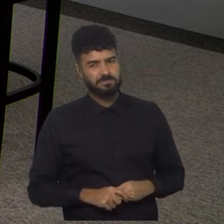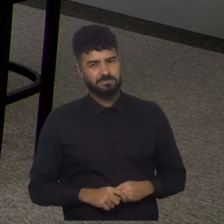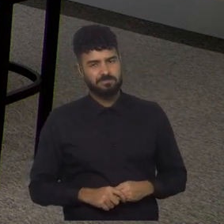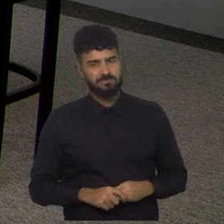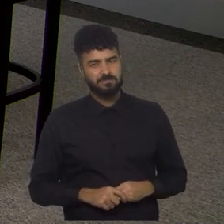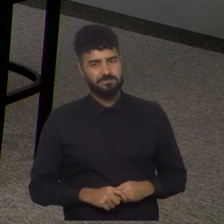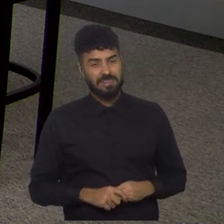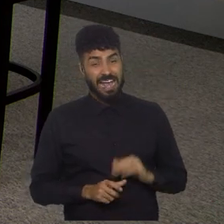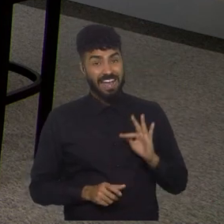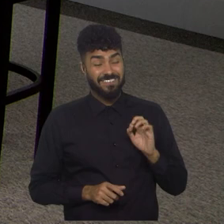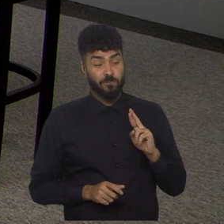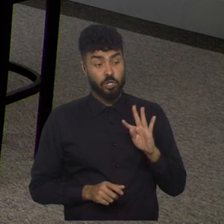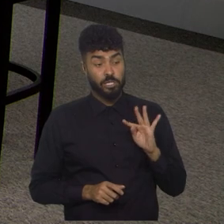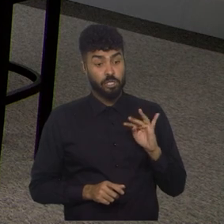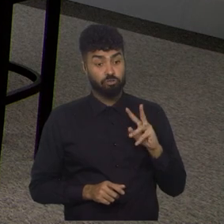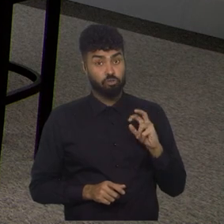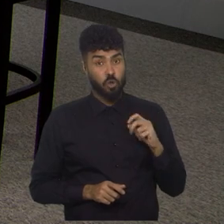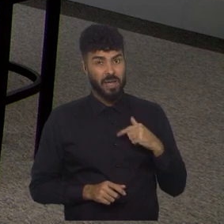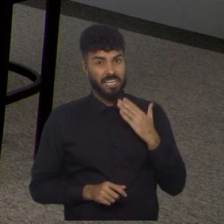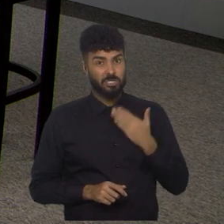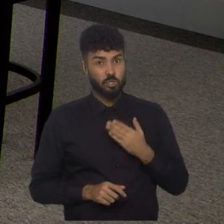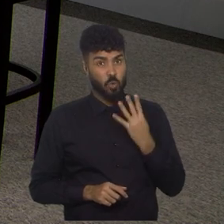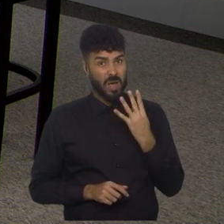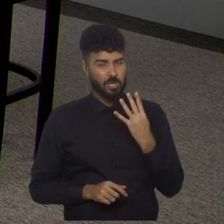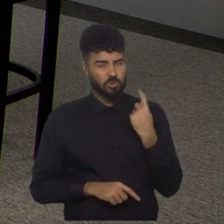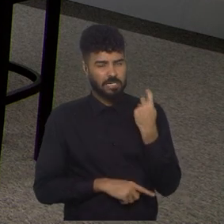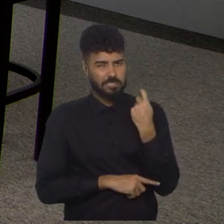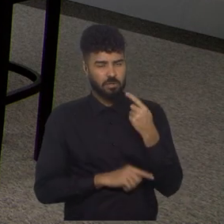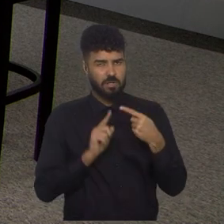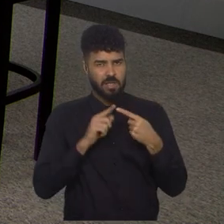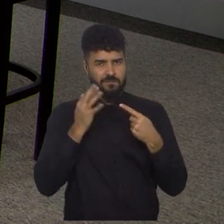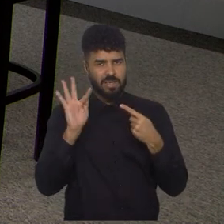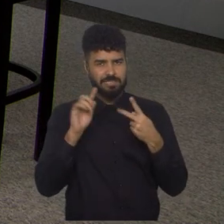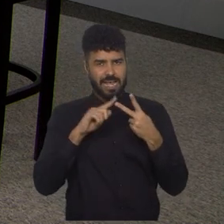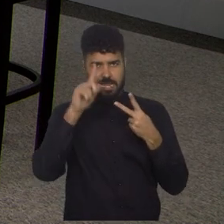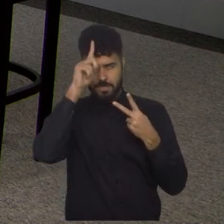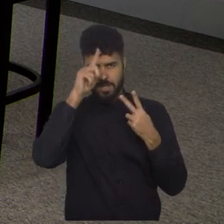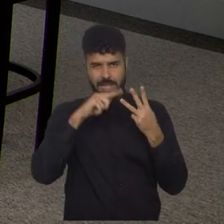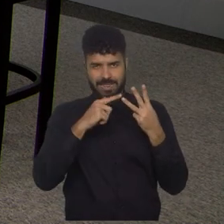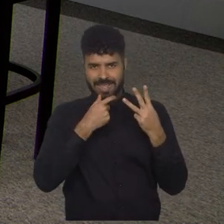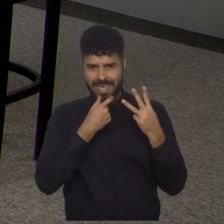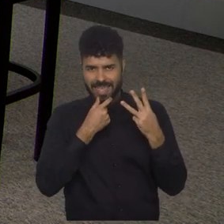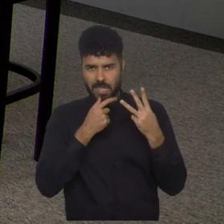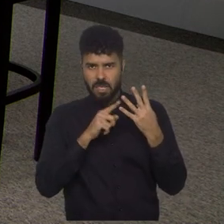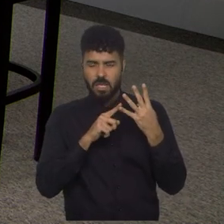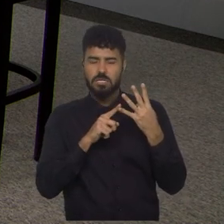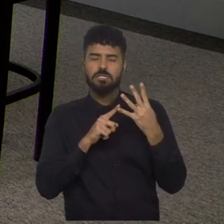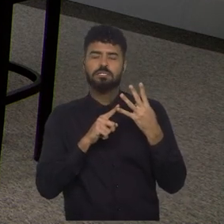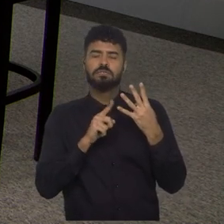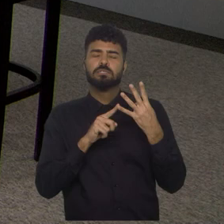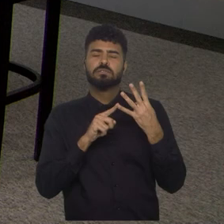de favoritos, assim, eu colocaria quatro seleções, França, Alemanha, Inglaterra e...